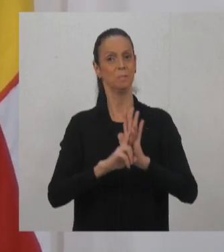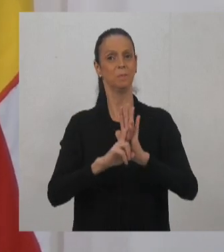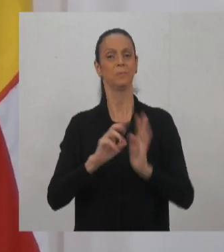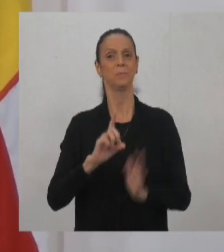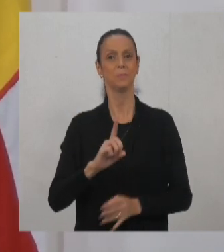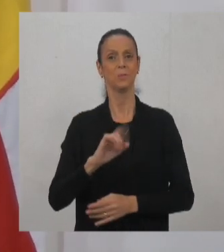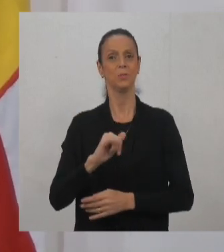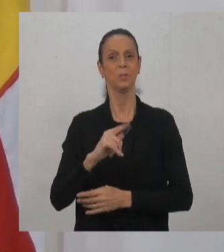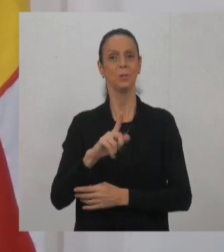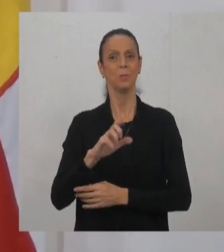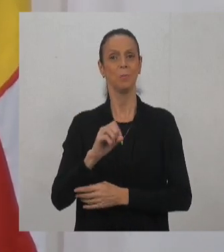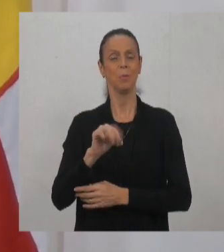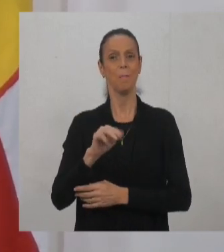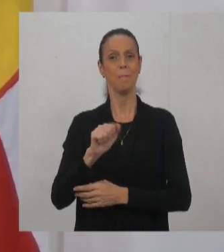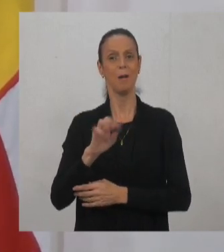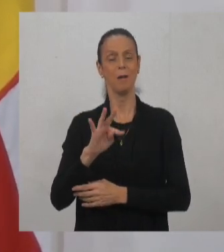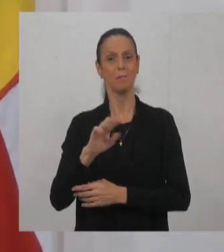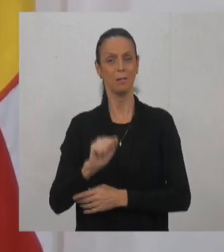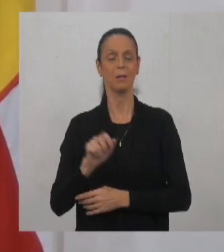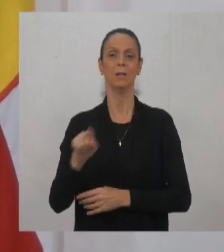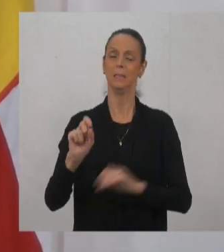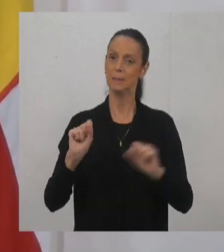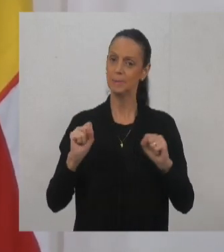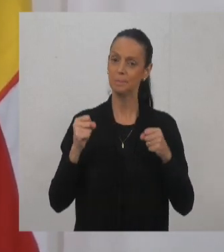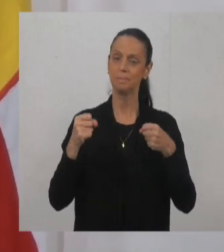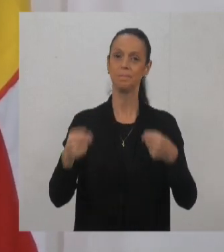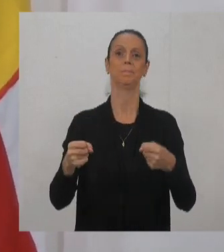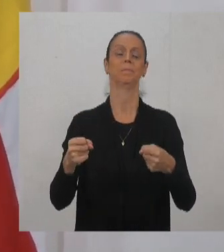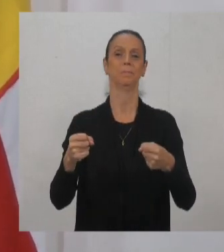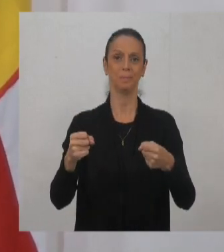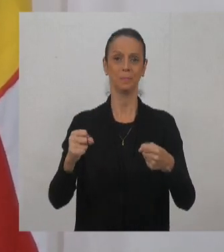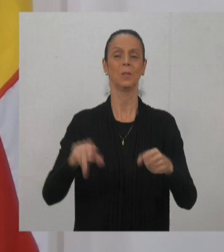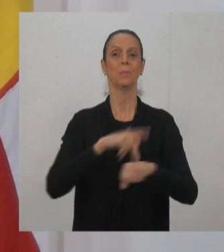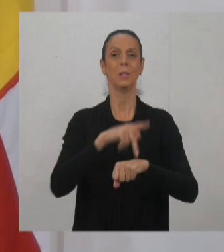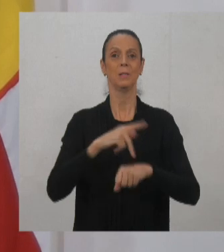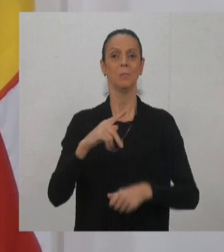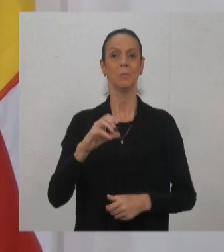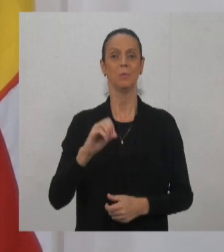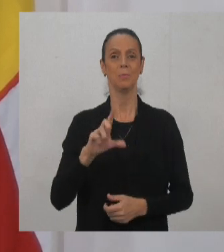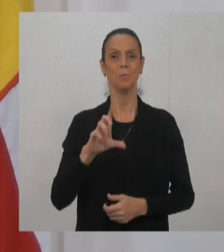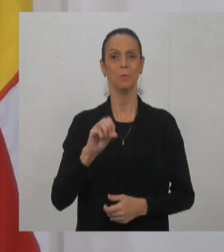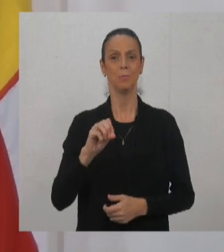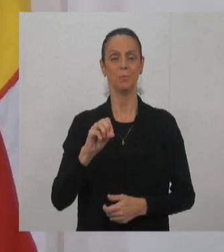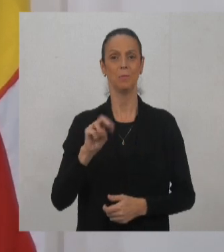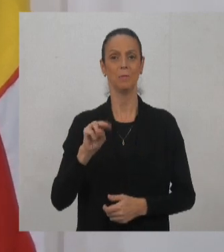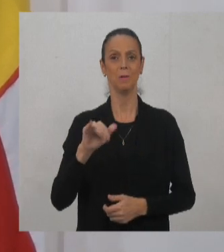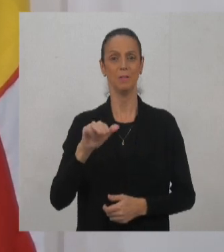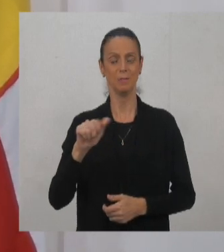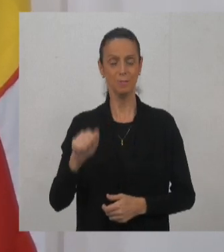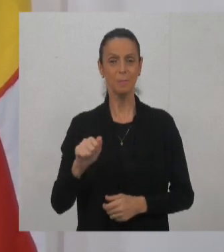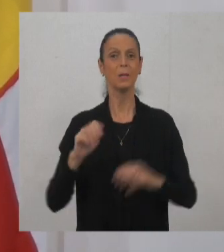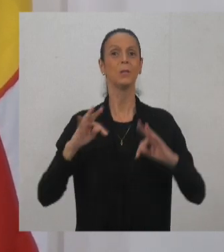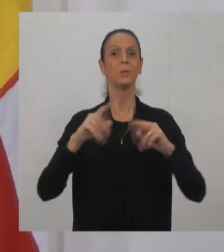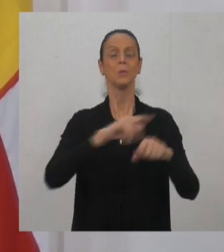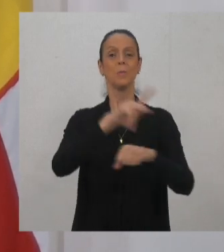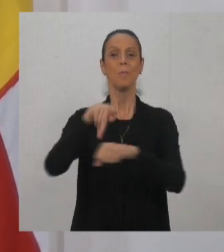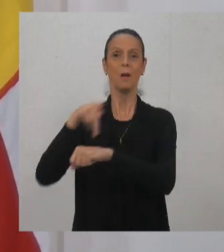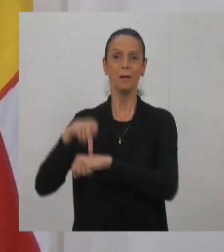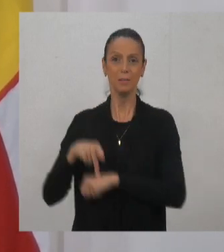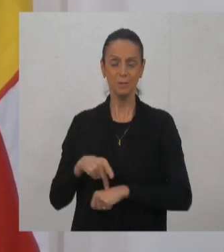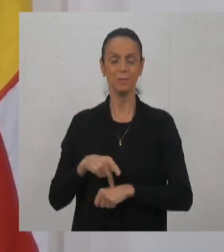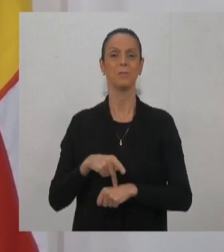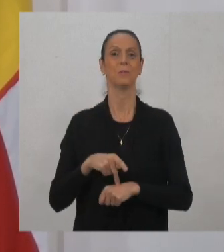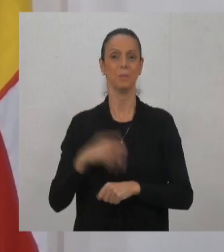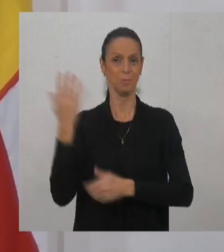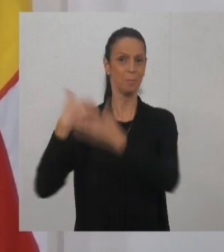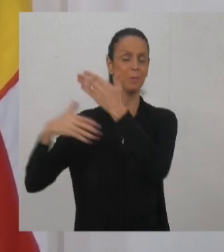ele abraçou a causa polonesa para que todos os países da Liga das Nações